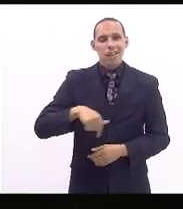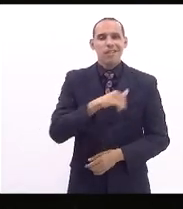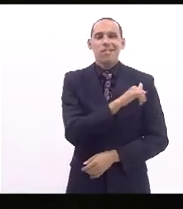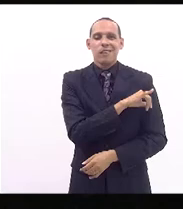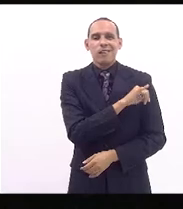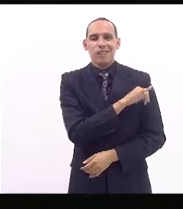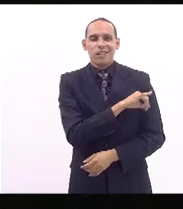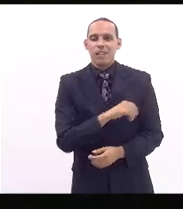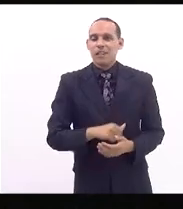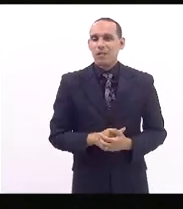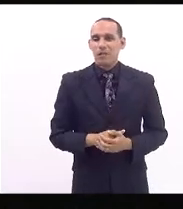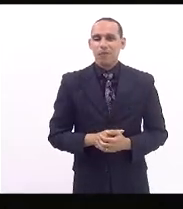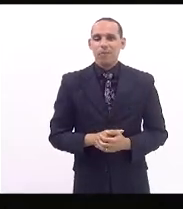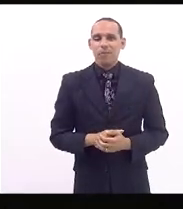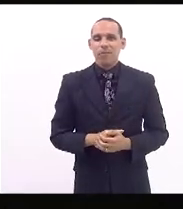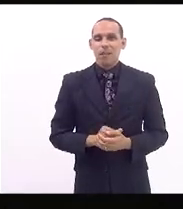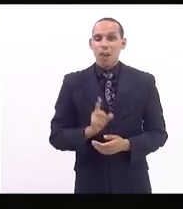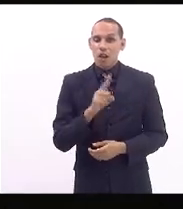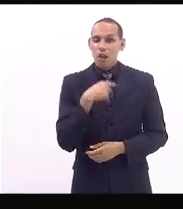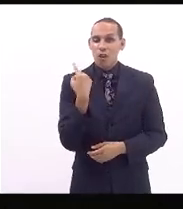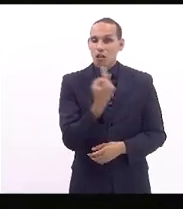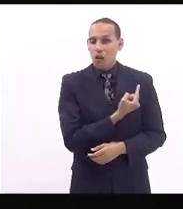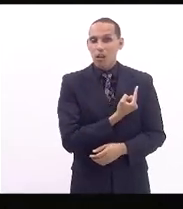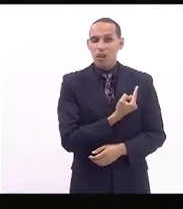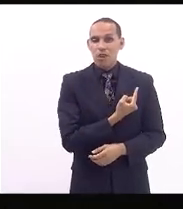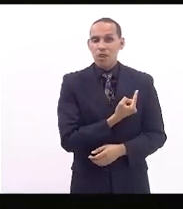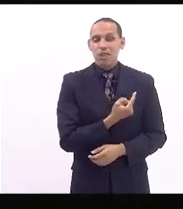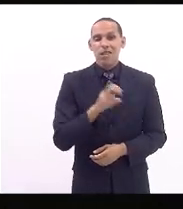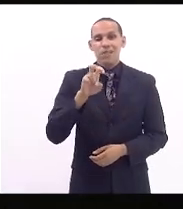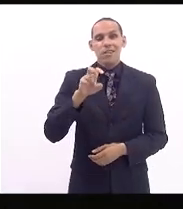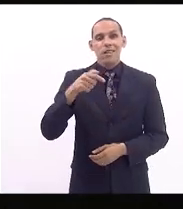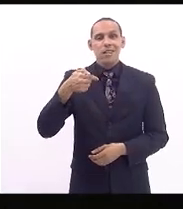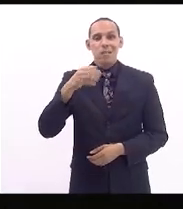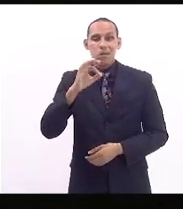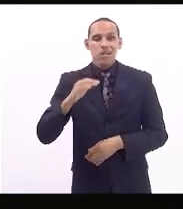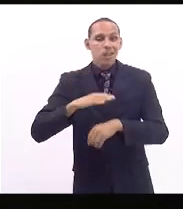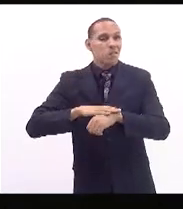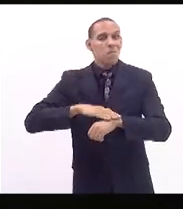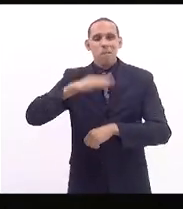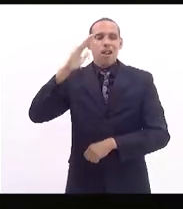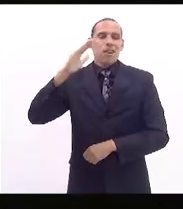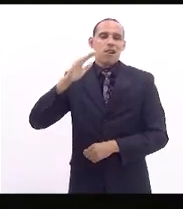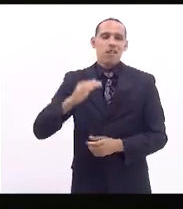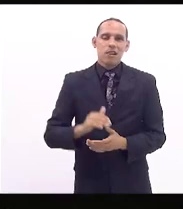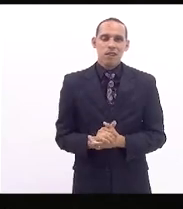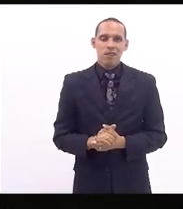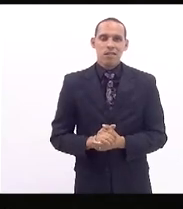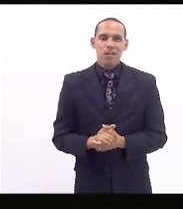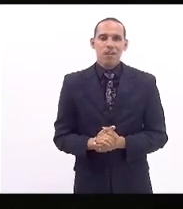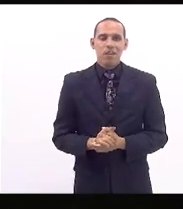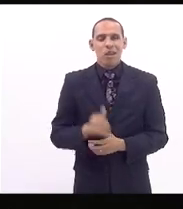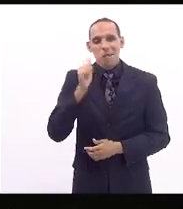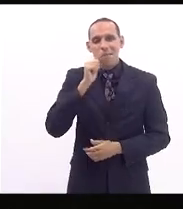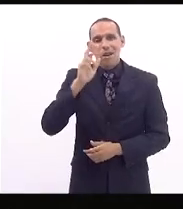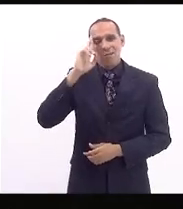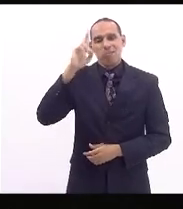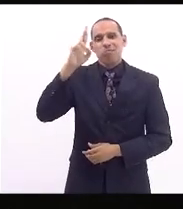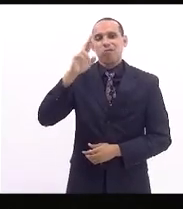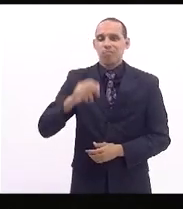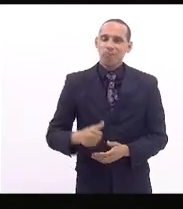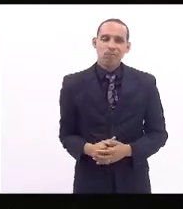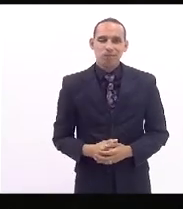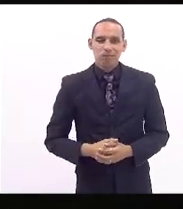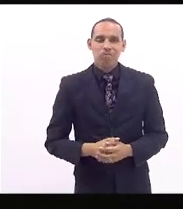estado do Rio de Janeiro somos mais de cinquenta e sete porcento de Lares chefiados por mulheres